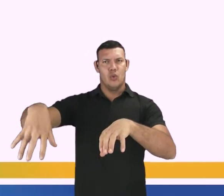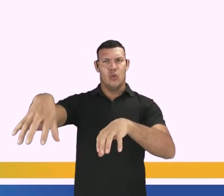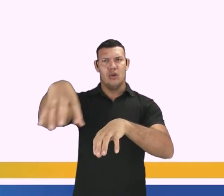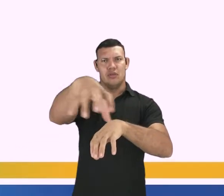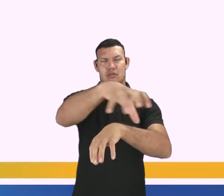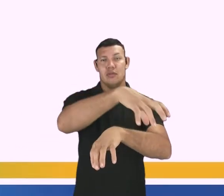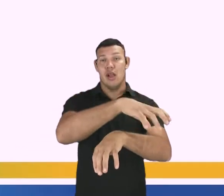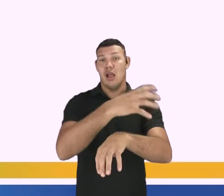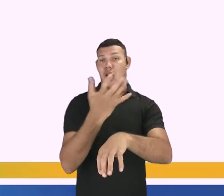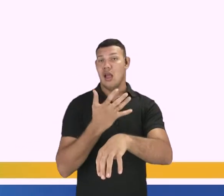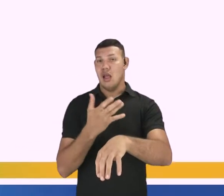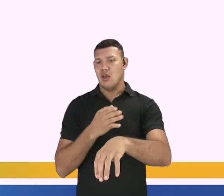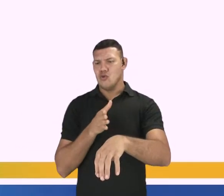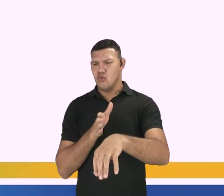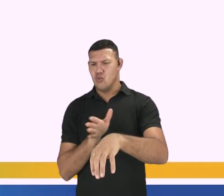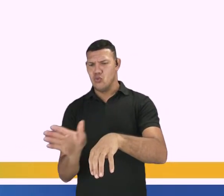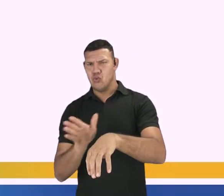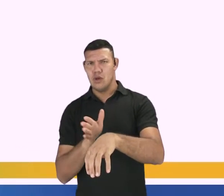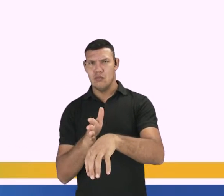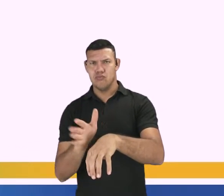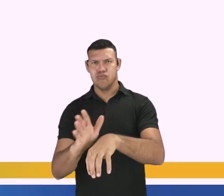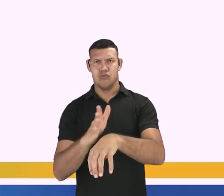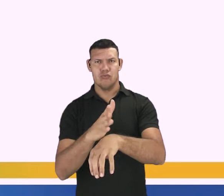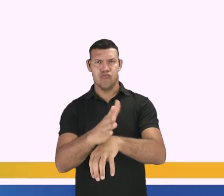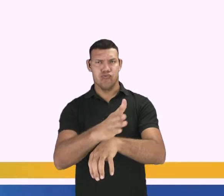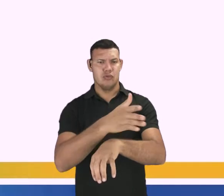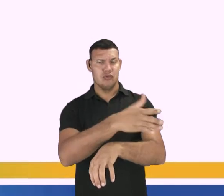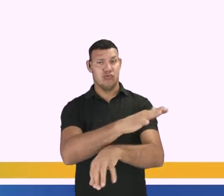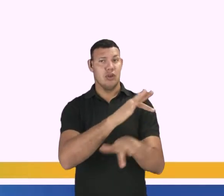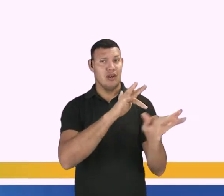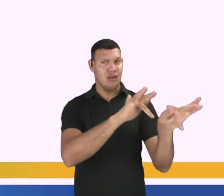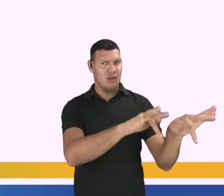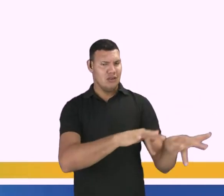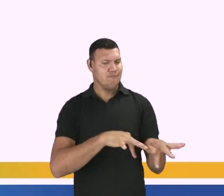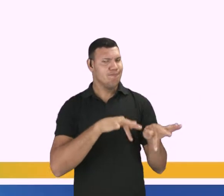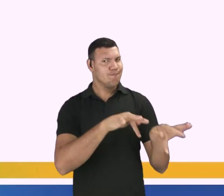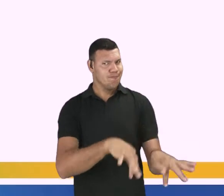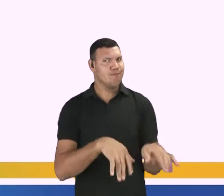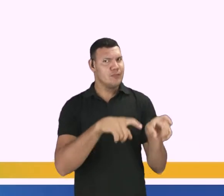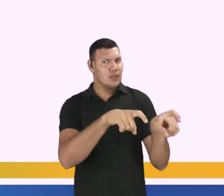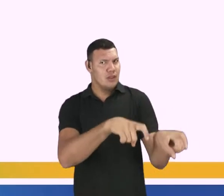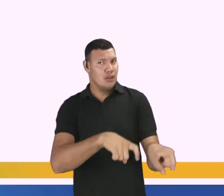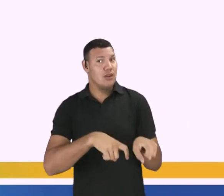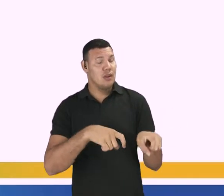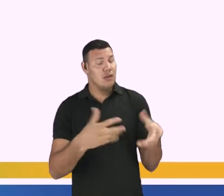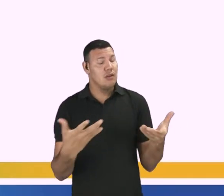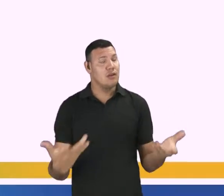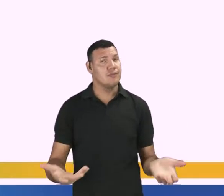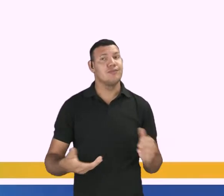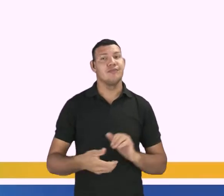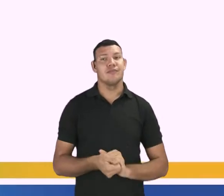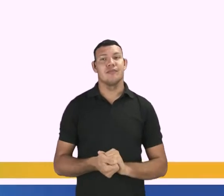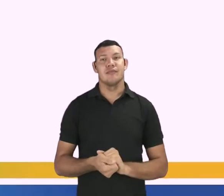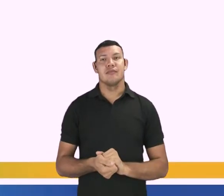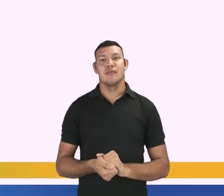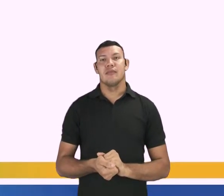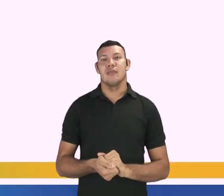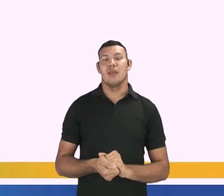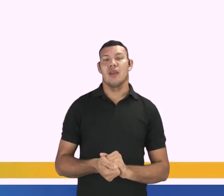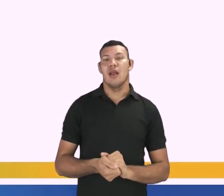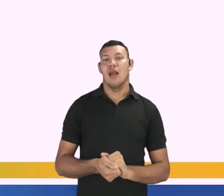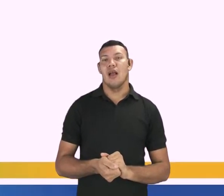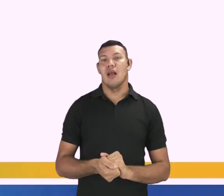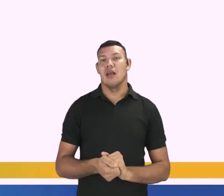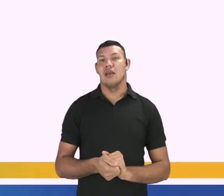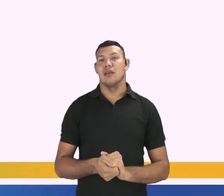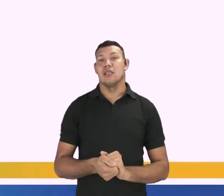a se deslocar. Por quê? Porque sabemos que o feudalismo era tipicamente rural. Então, como ela se torna proprietária